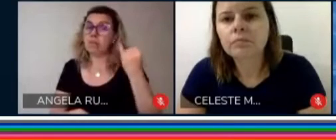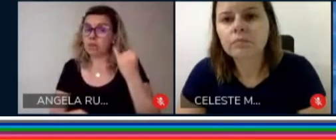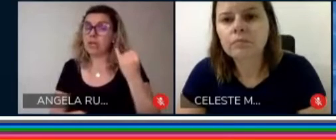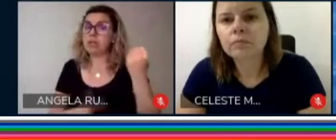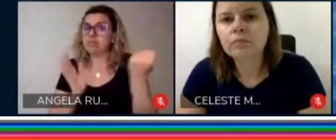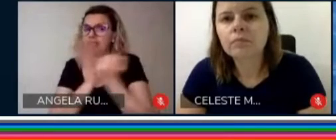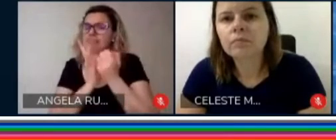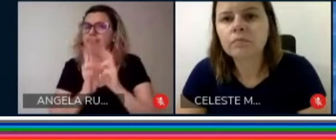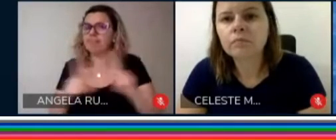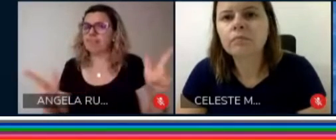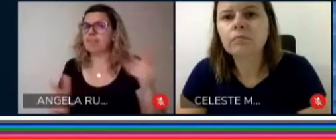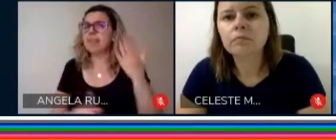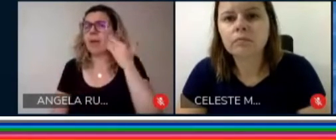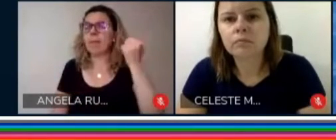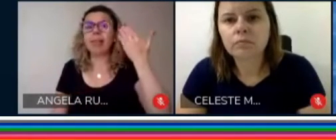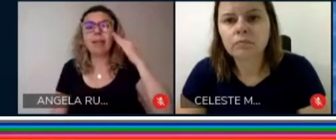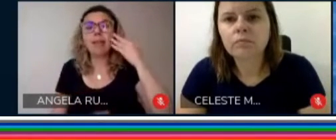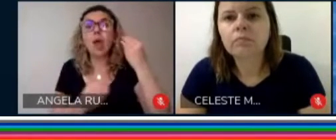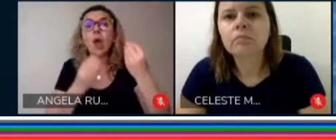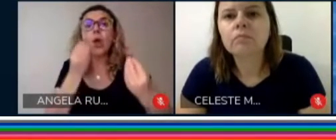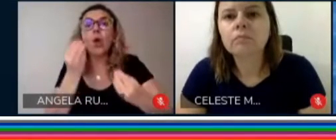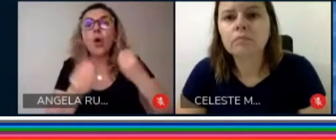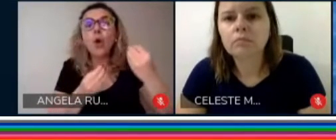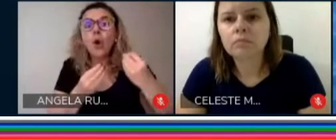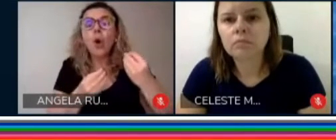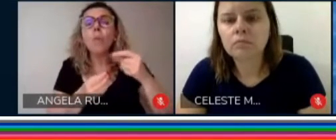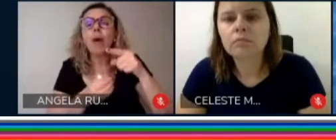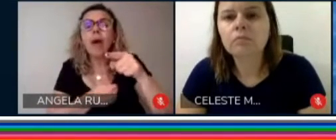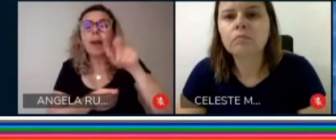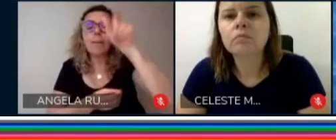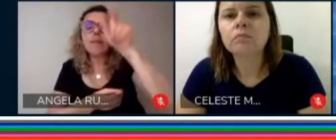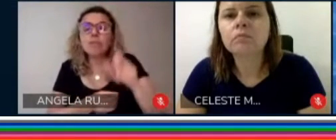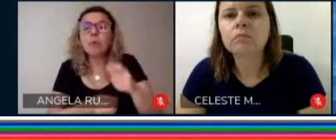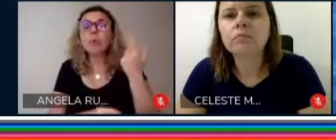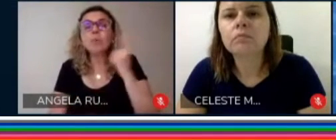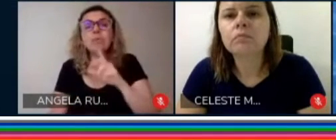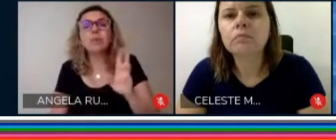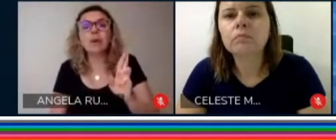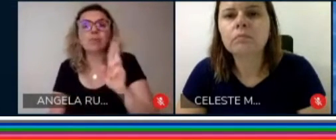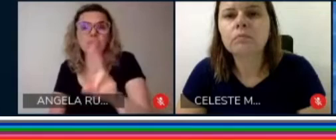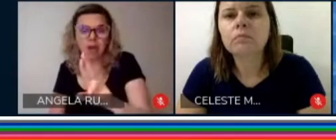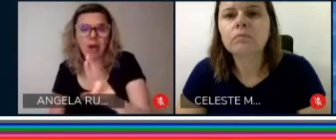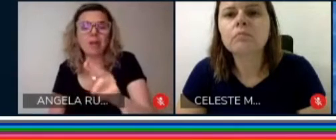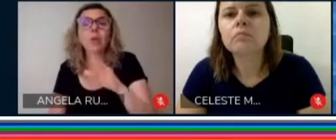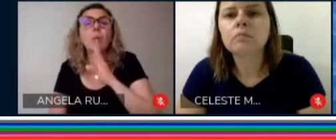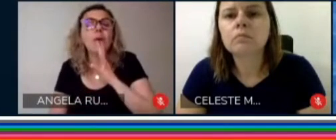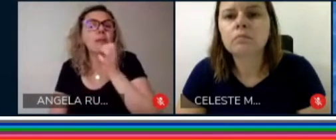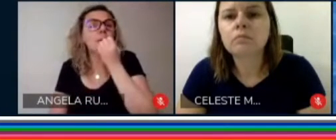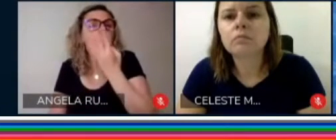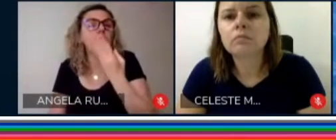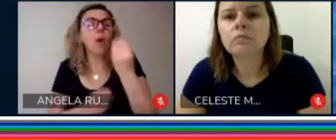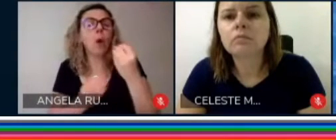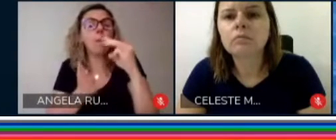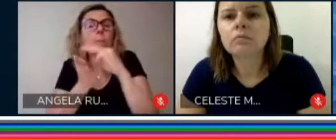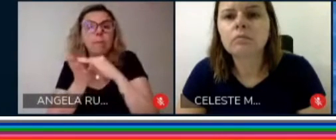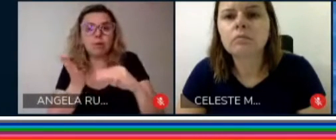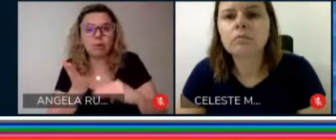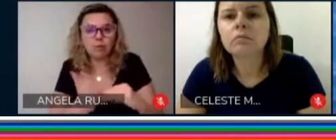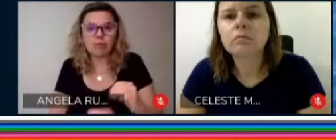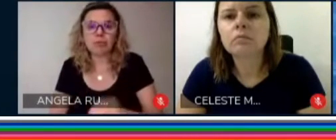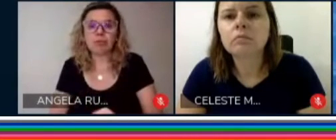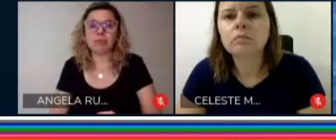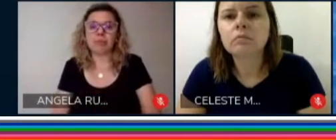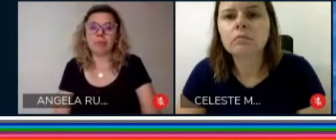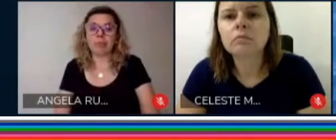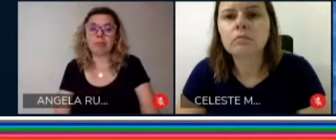gente conseguir entender como é que a pessoa chegou naquele resultado, né? Então, conhecer como é que ele vai ser apresentado